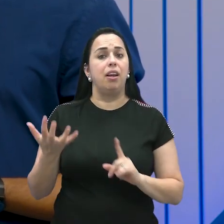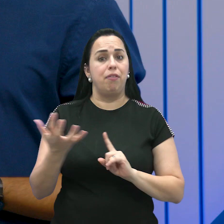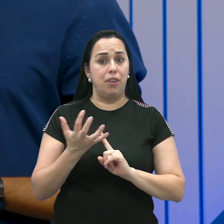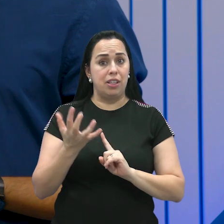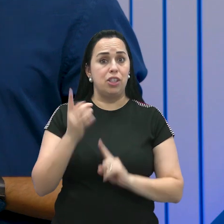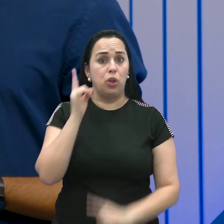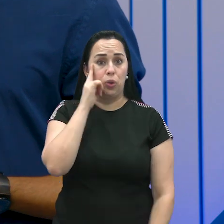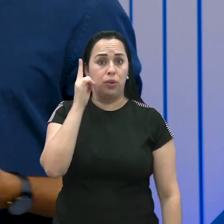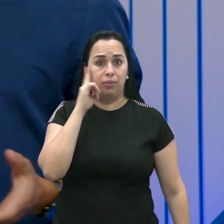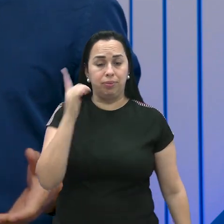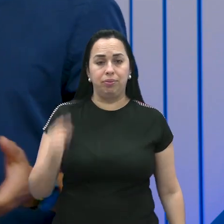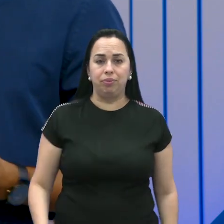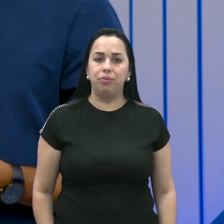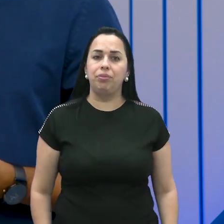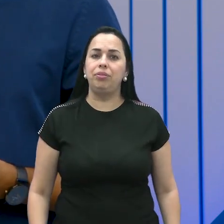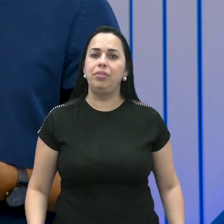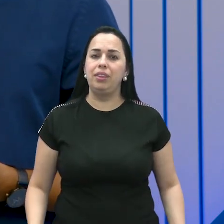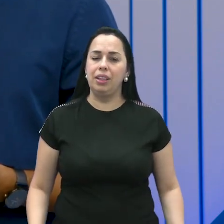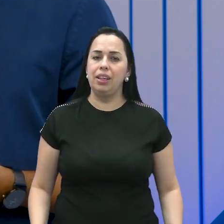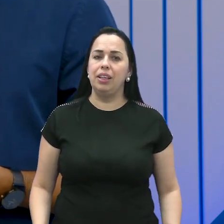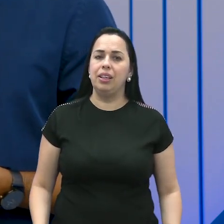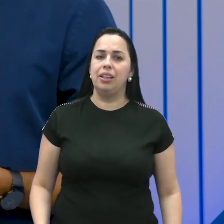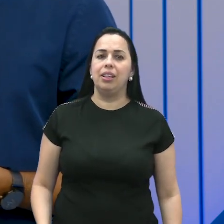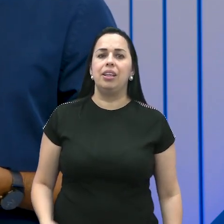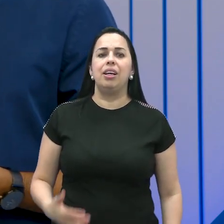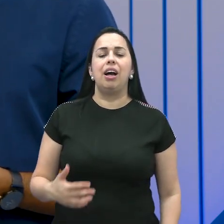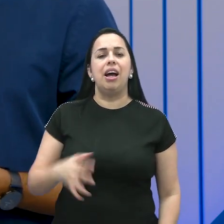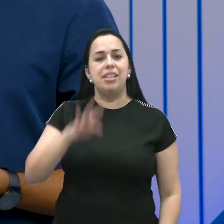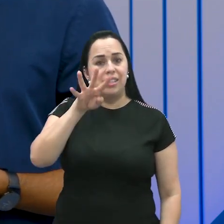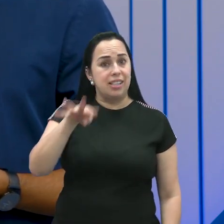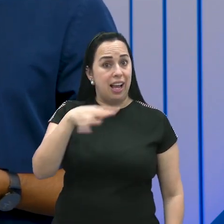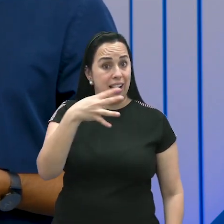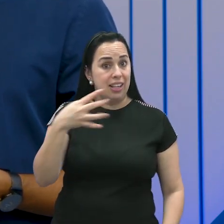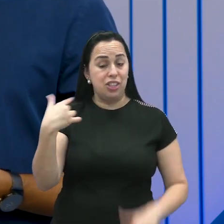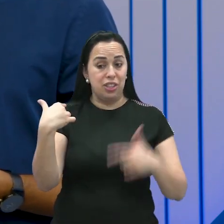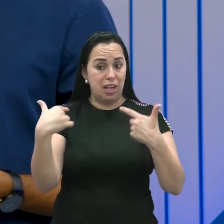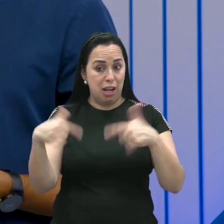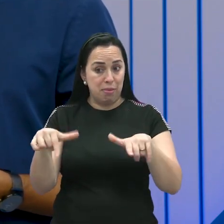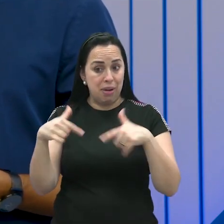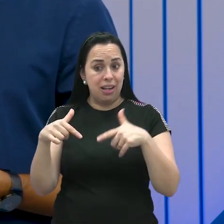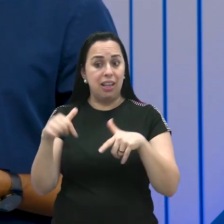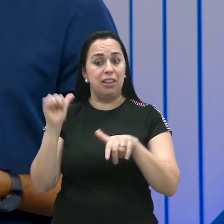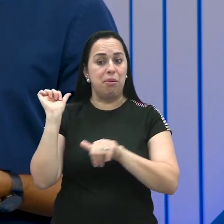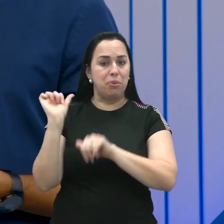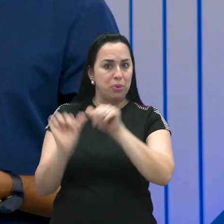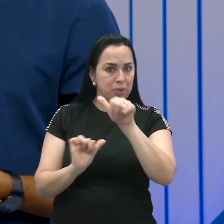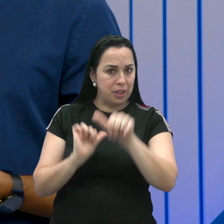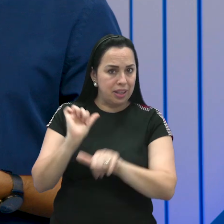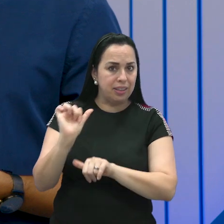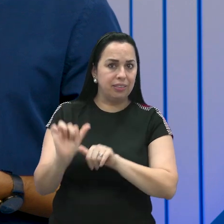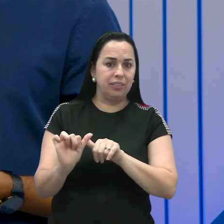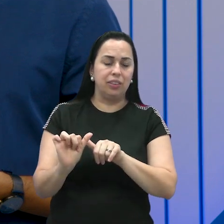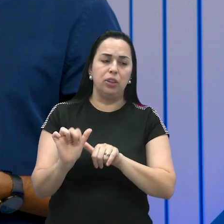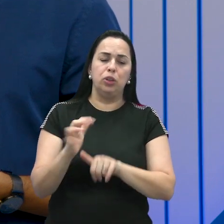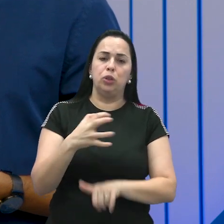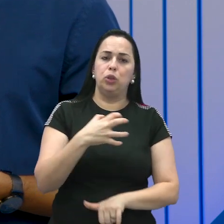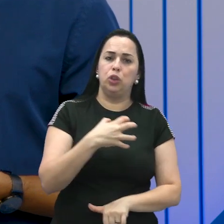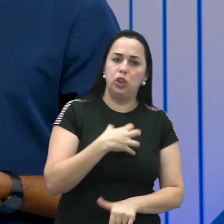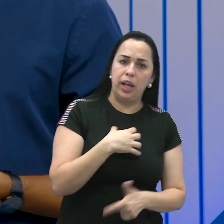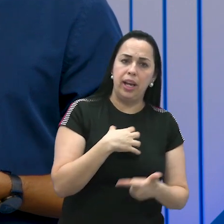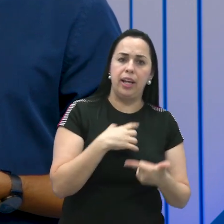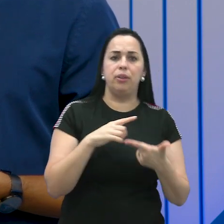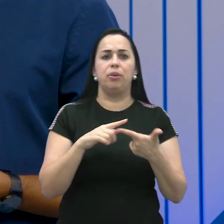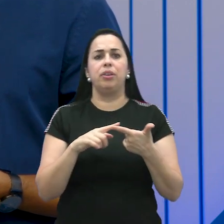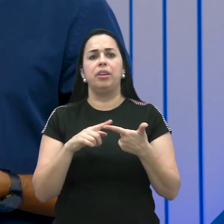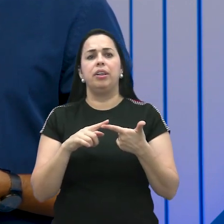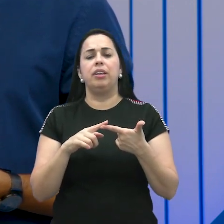parte do nosso dia a dia, né, Matheus? Impacta todos os dias. Exato. As mudanças na jornada de trabalho vão além da escala 6x1, gente. A forma